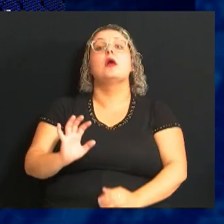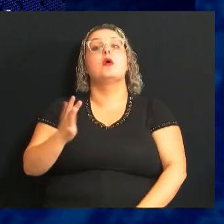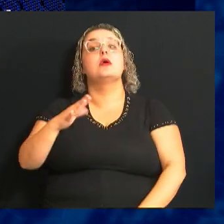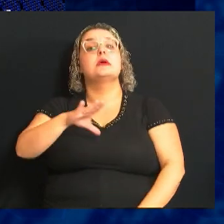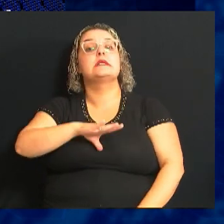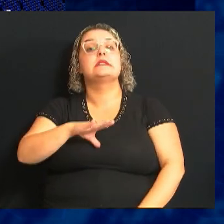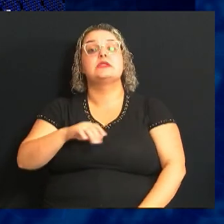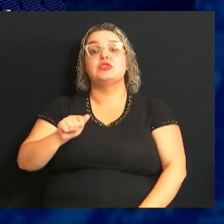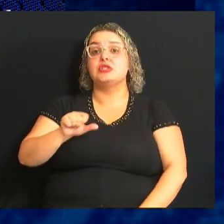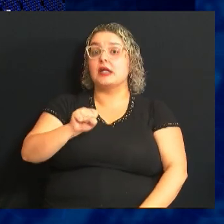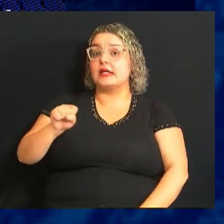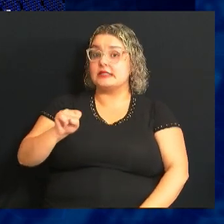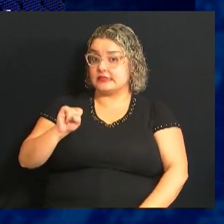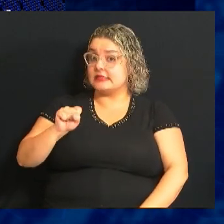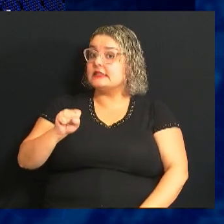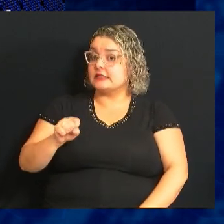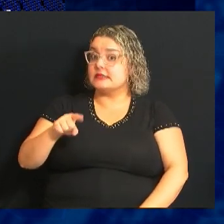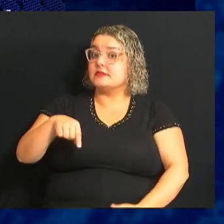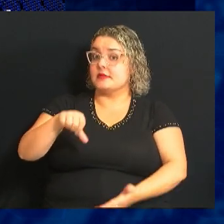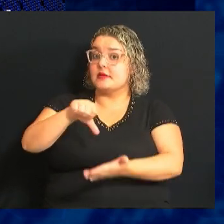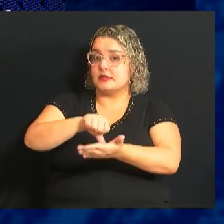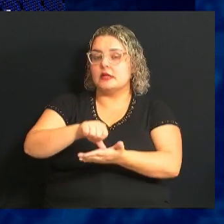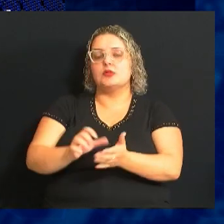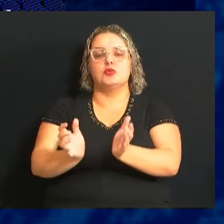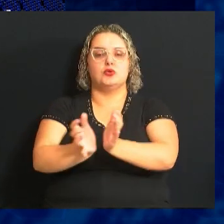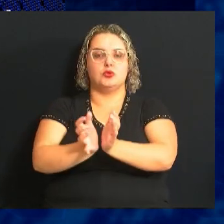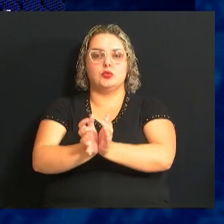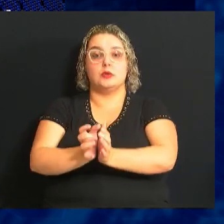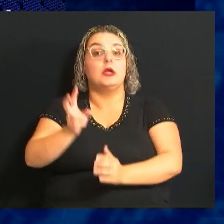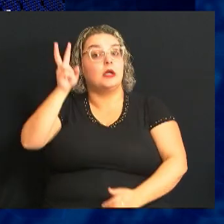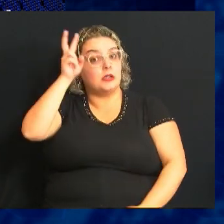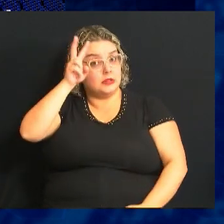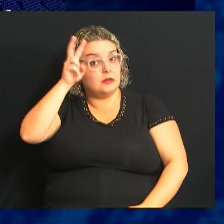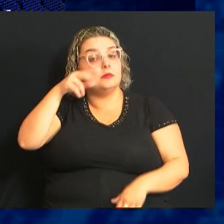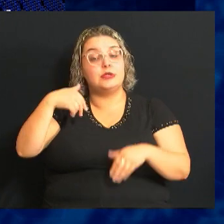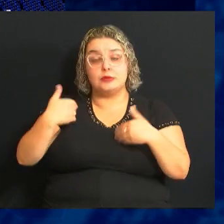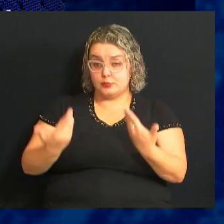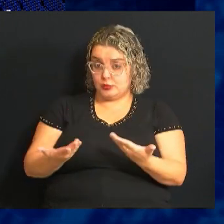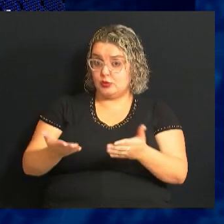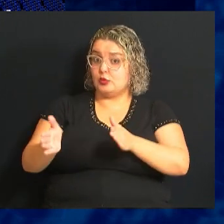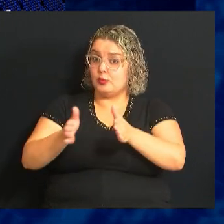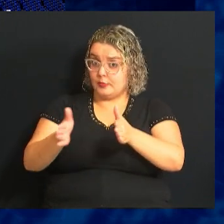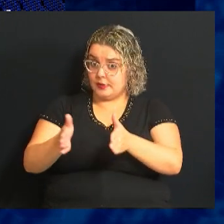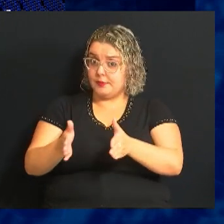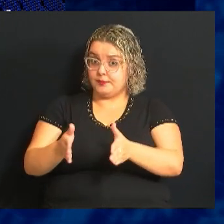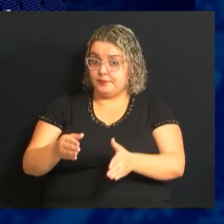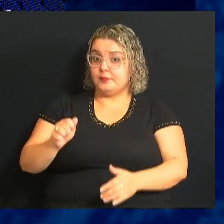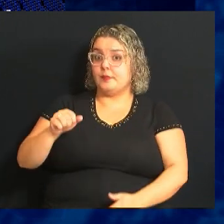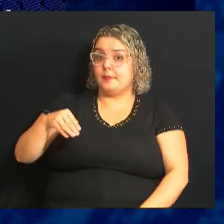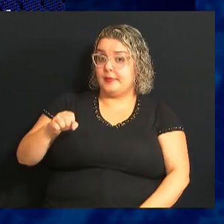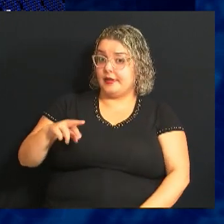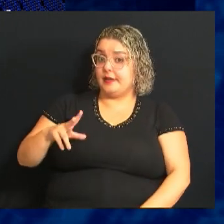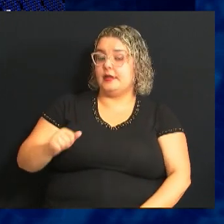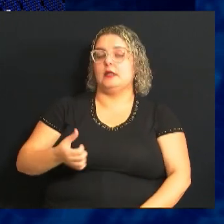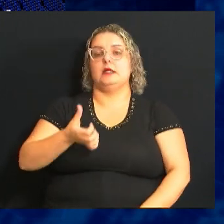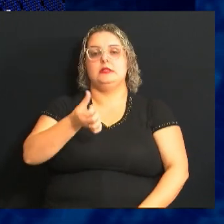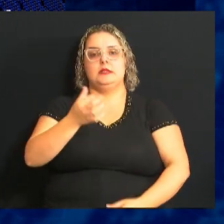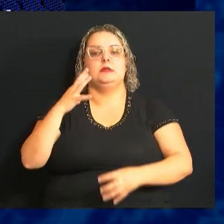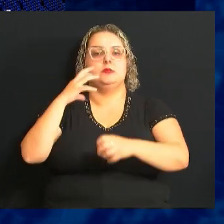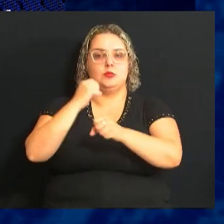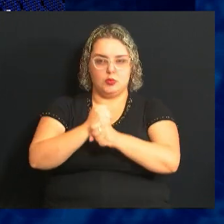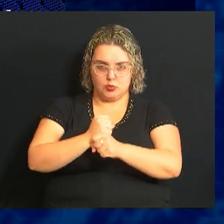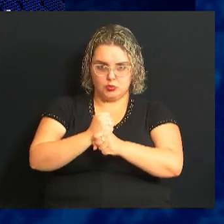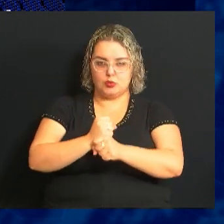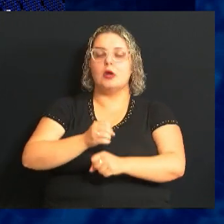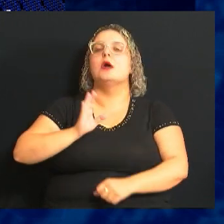Assis, que é a sede do grupo. Relembrando então a situação, América Mineiro tem 6 pontos, já